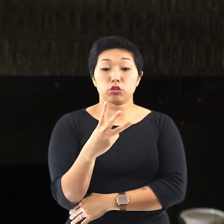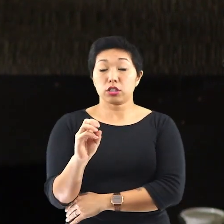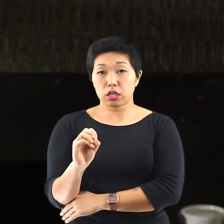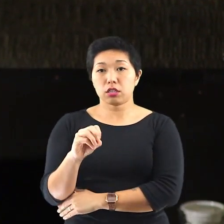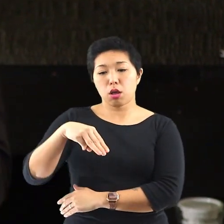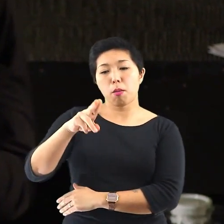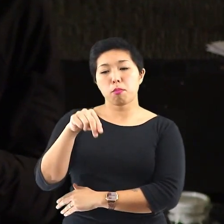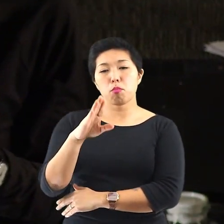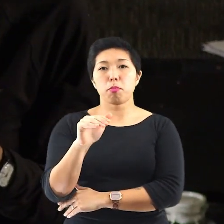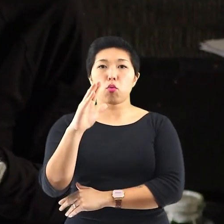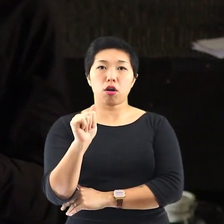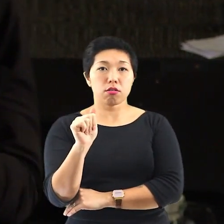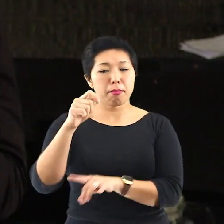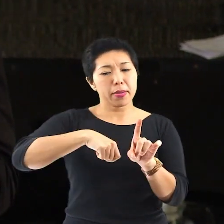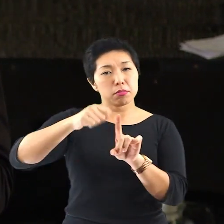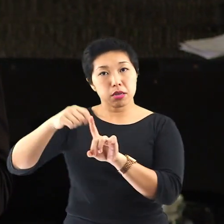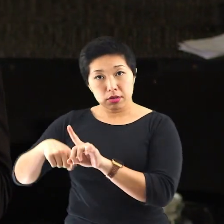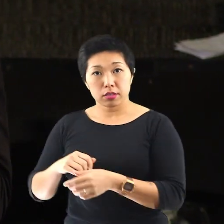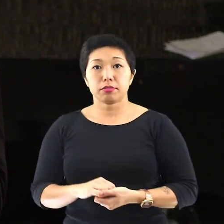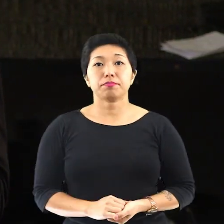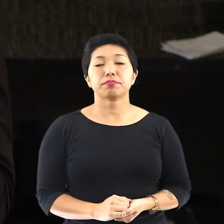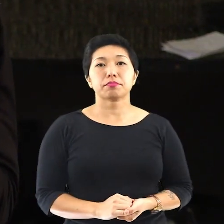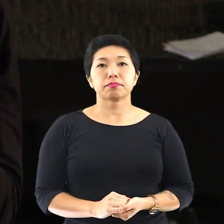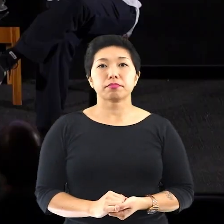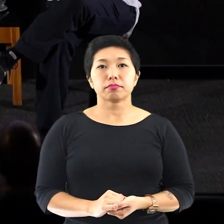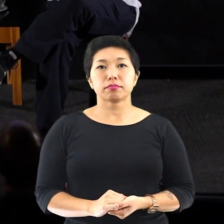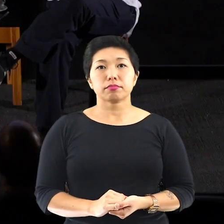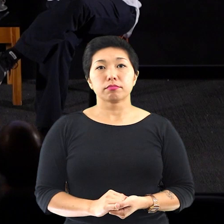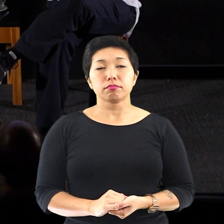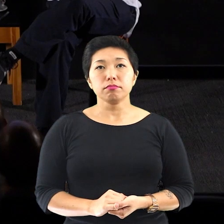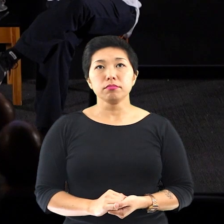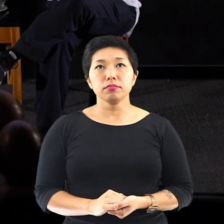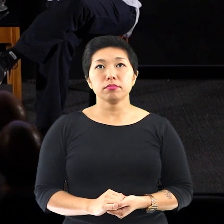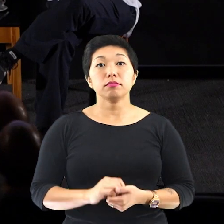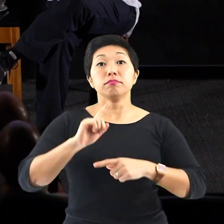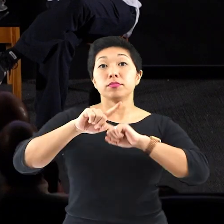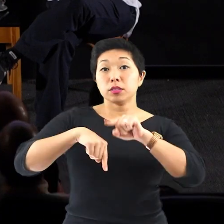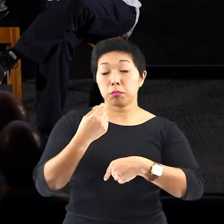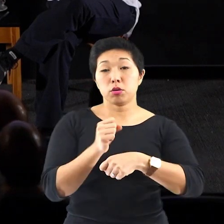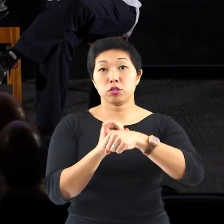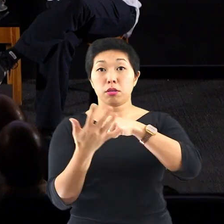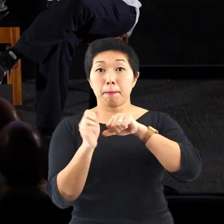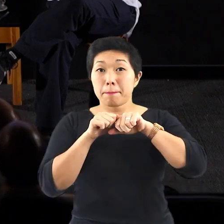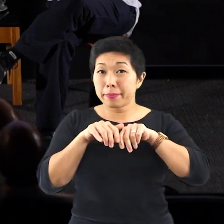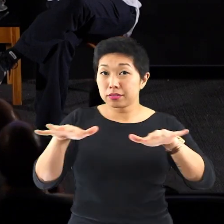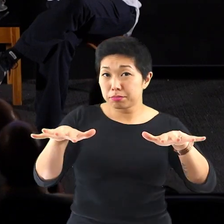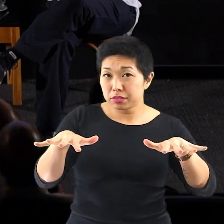130 mumbucas por mês. E aí, quando veio a pandemia